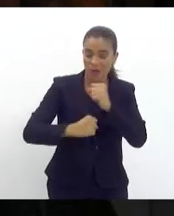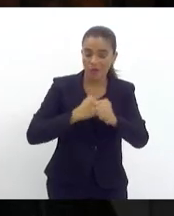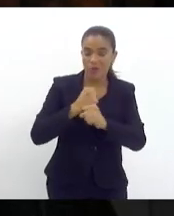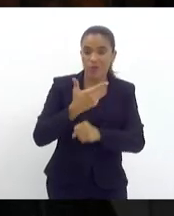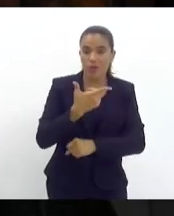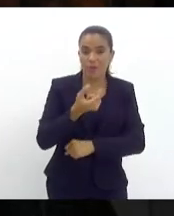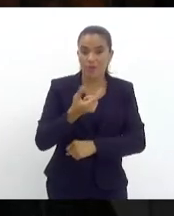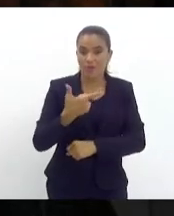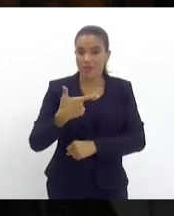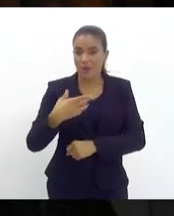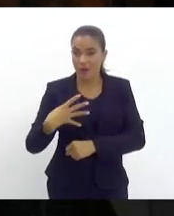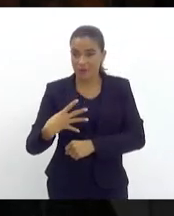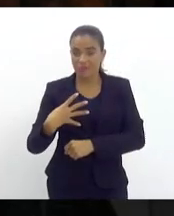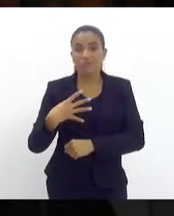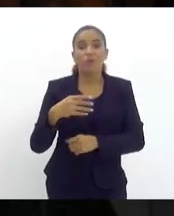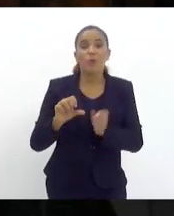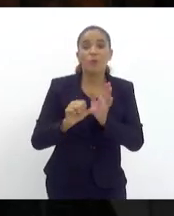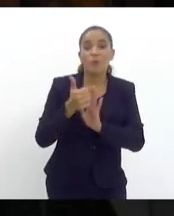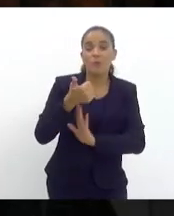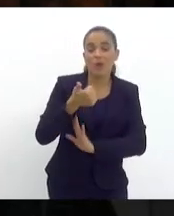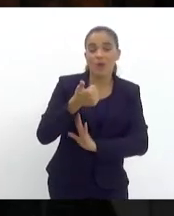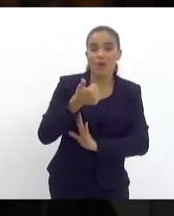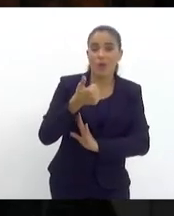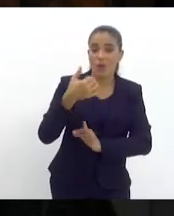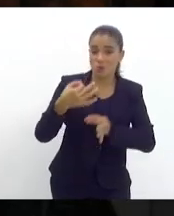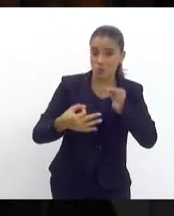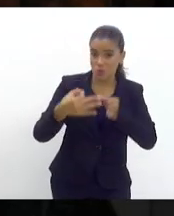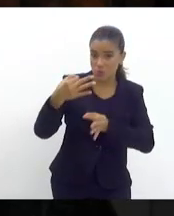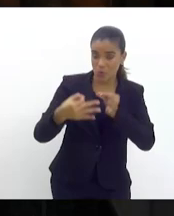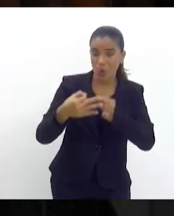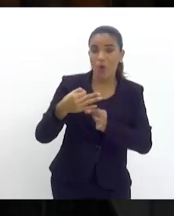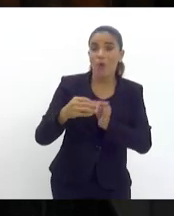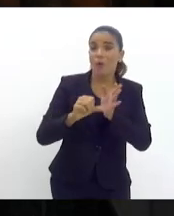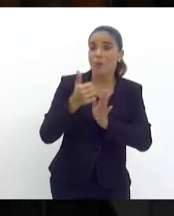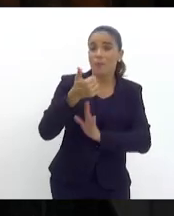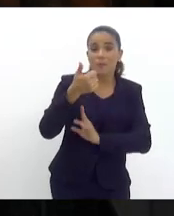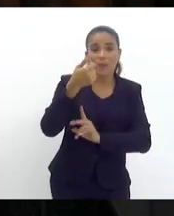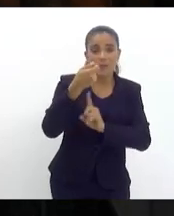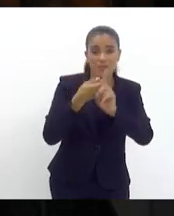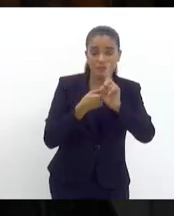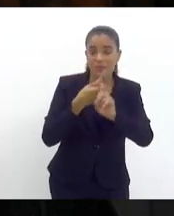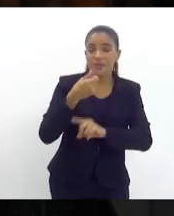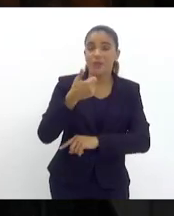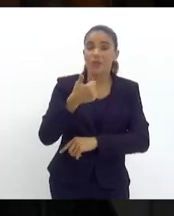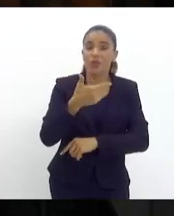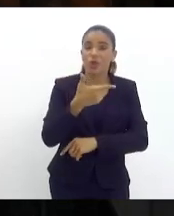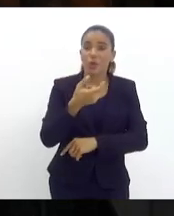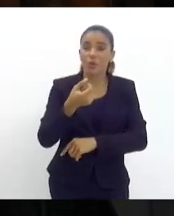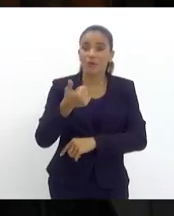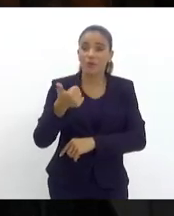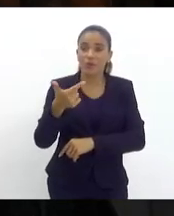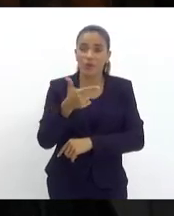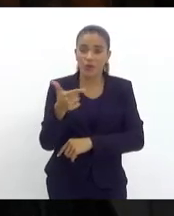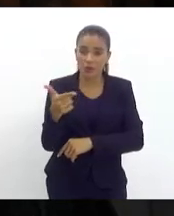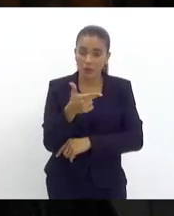ele julgou no primeiro semestre de 22 porque para dar tempo que estados e municípios